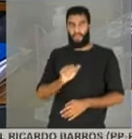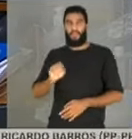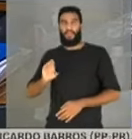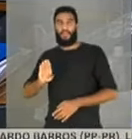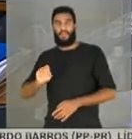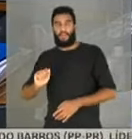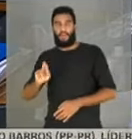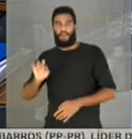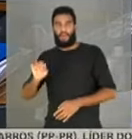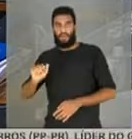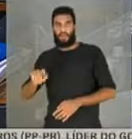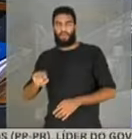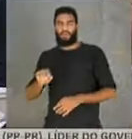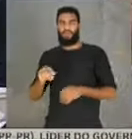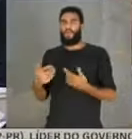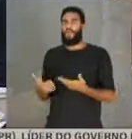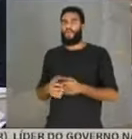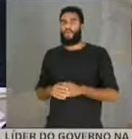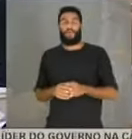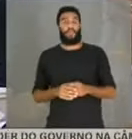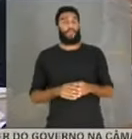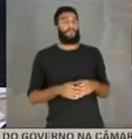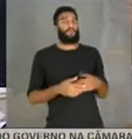Eu vou permanecer em silêncio, senhor senador.